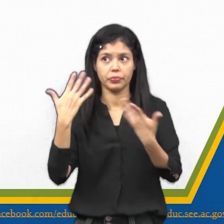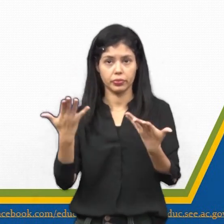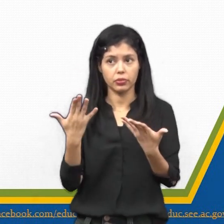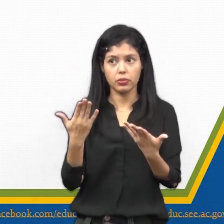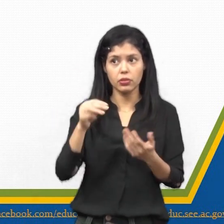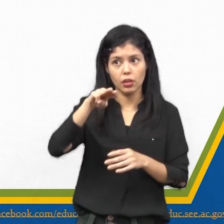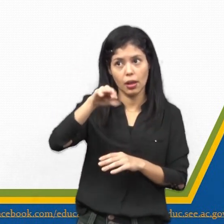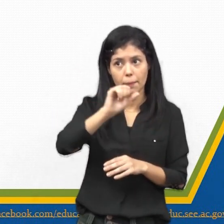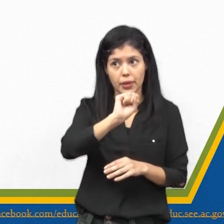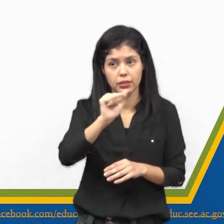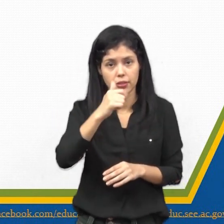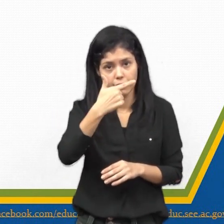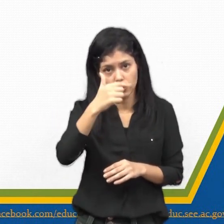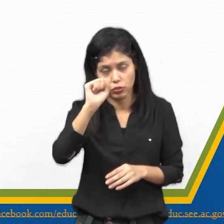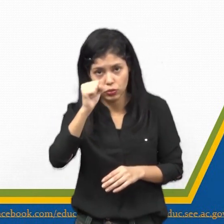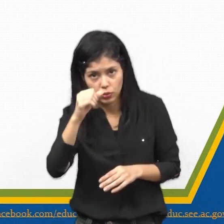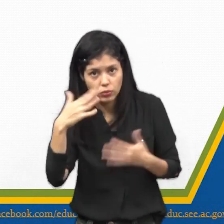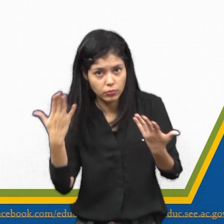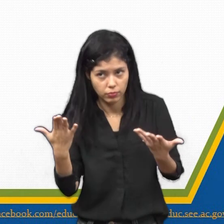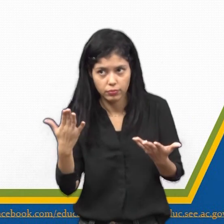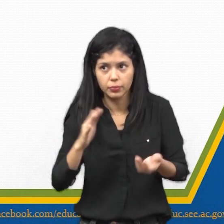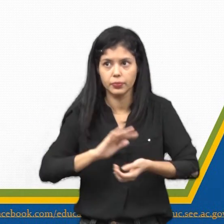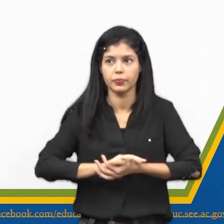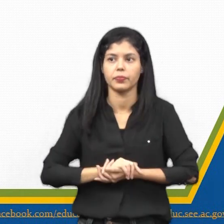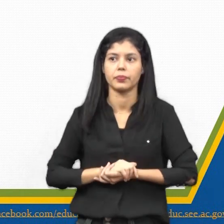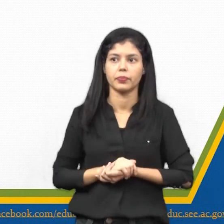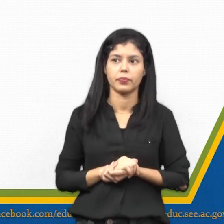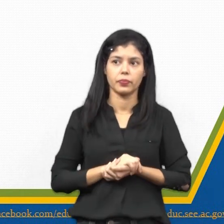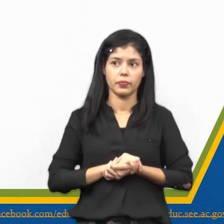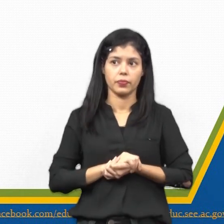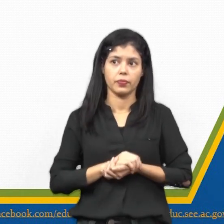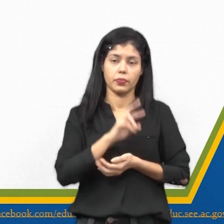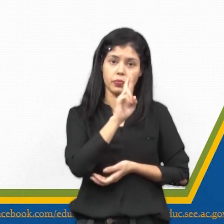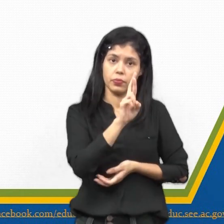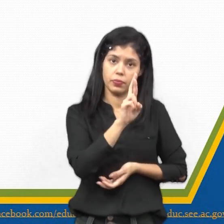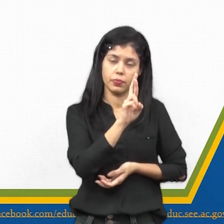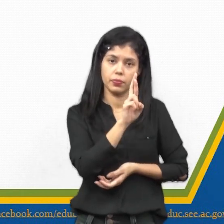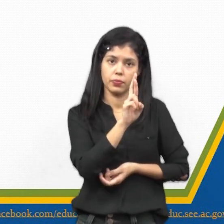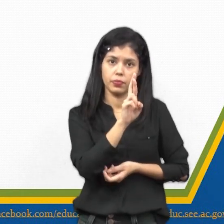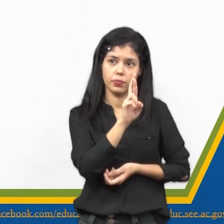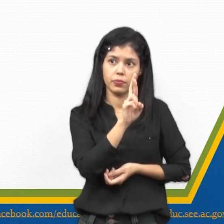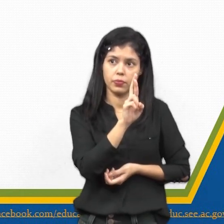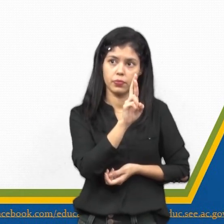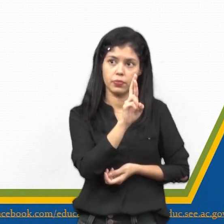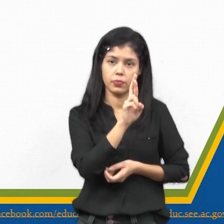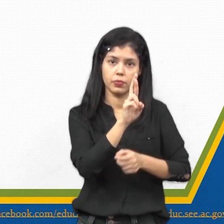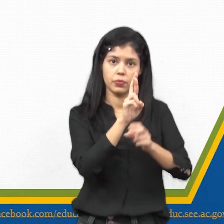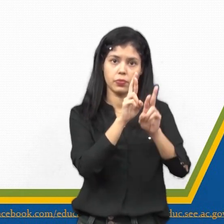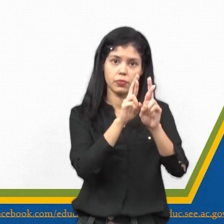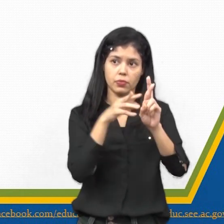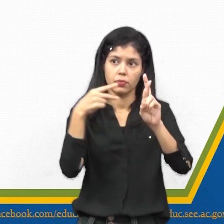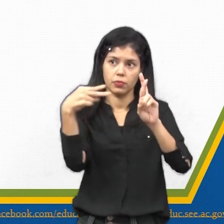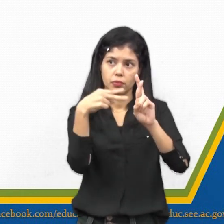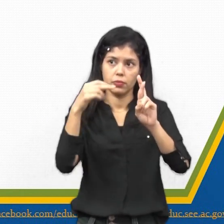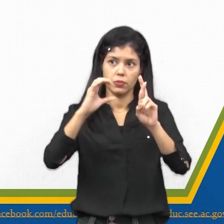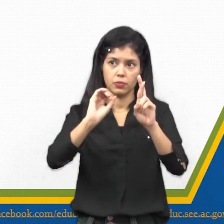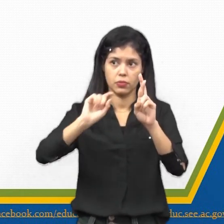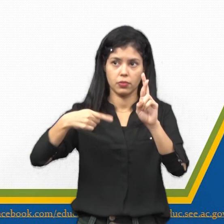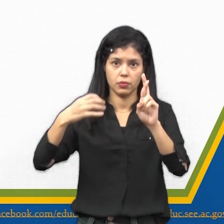massa molar do N2 vai ser 28 gramas por mol. E o R, que é a nossa constante do gás,